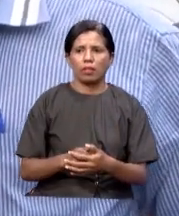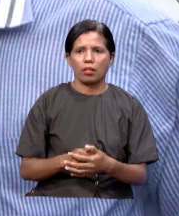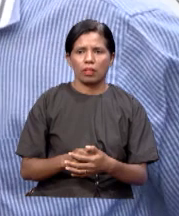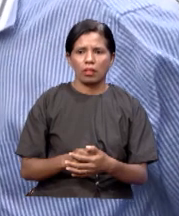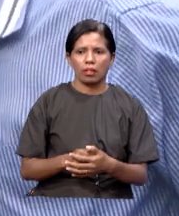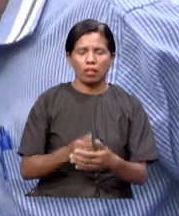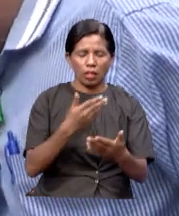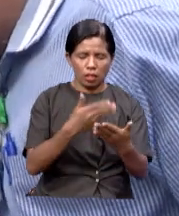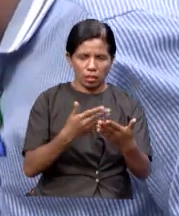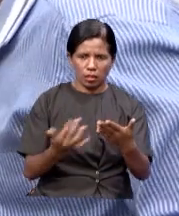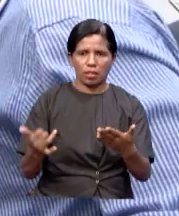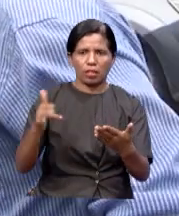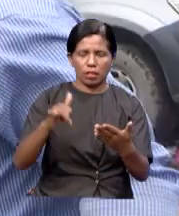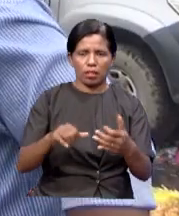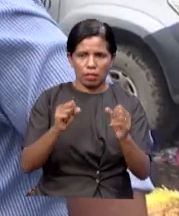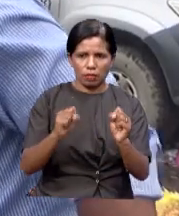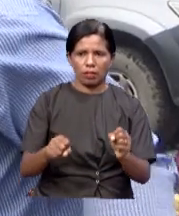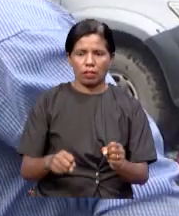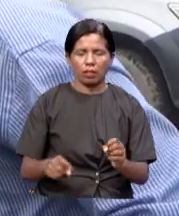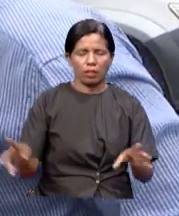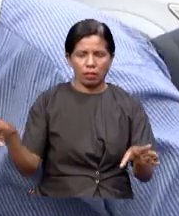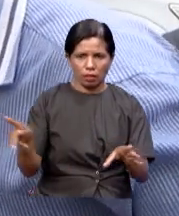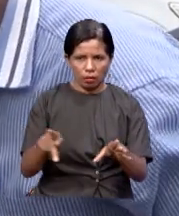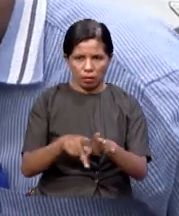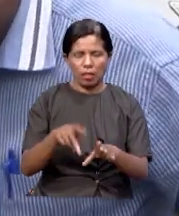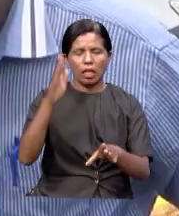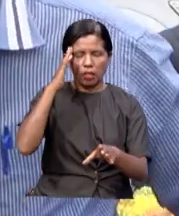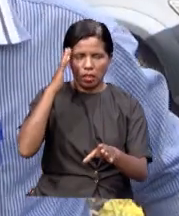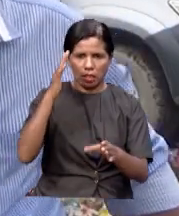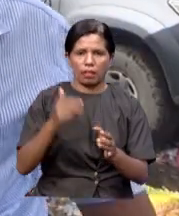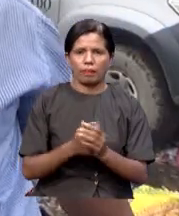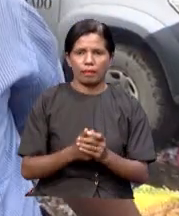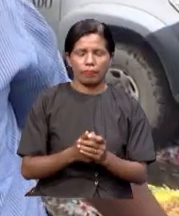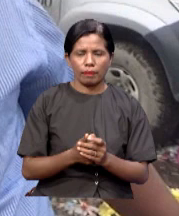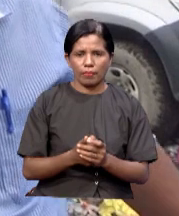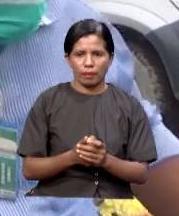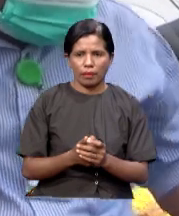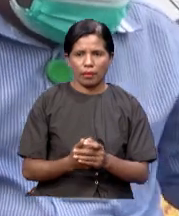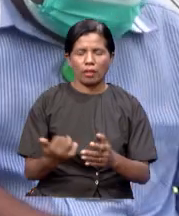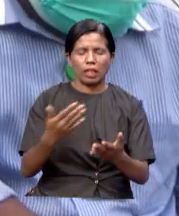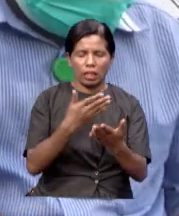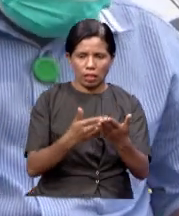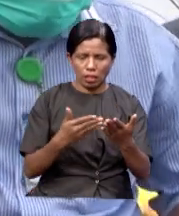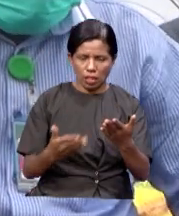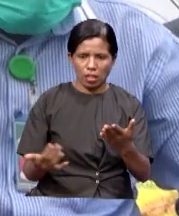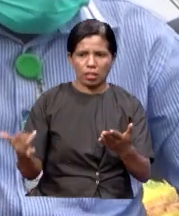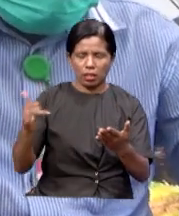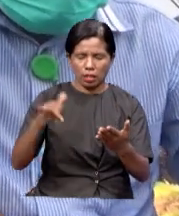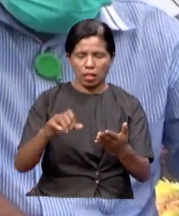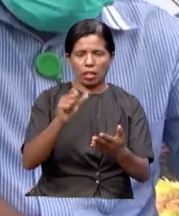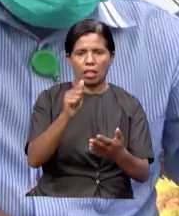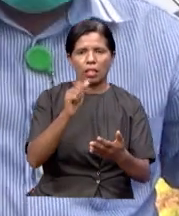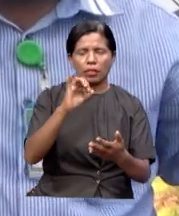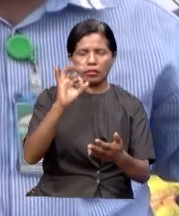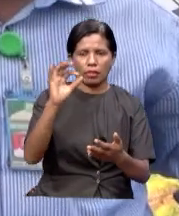main, ba sasam de nem, mos participa, juri atene, kata ka sasam sirene, aí faz a foto duni